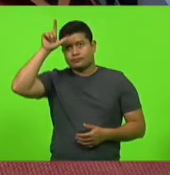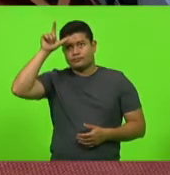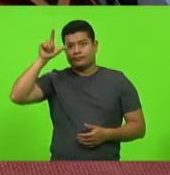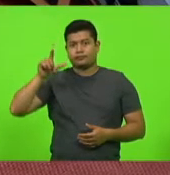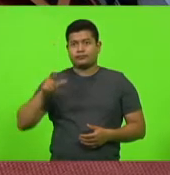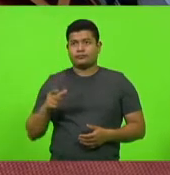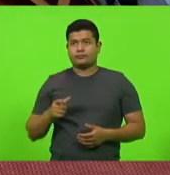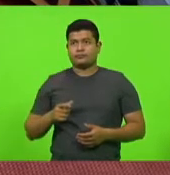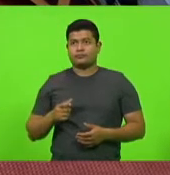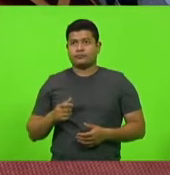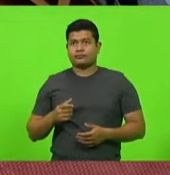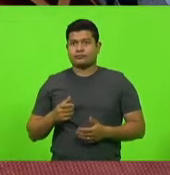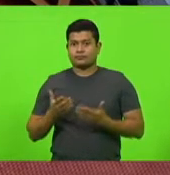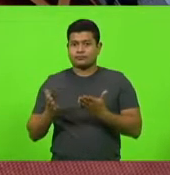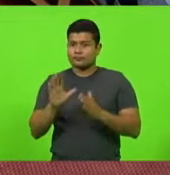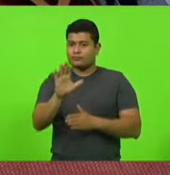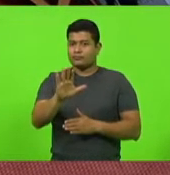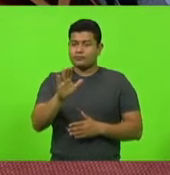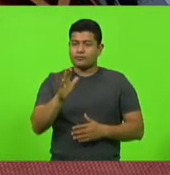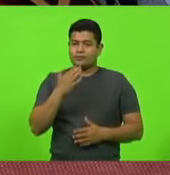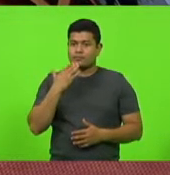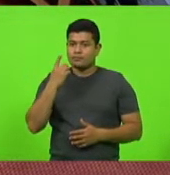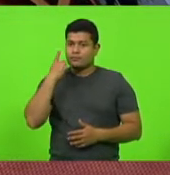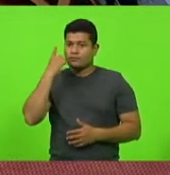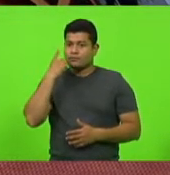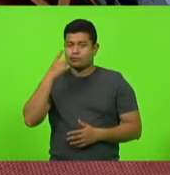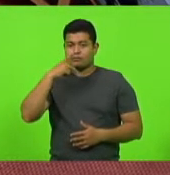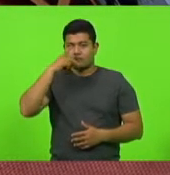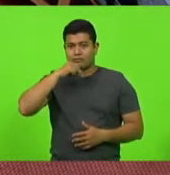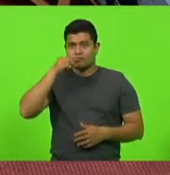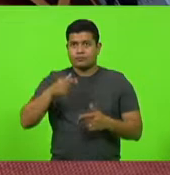Nunes pede se pode falar.